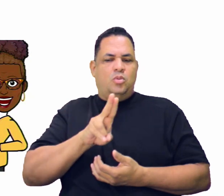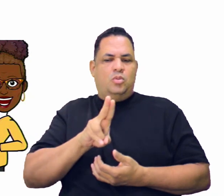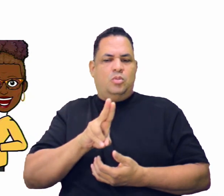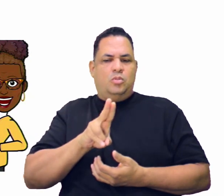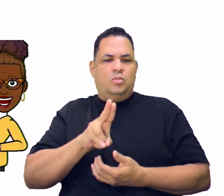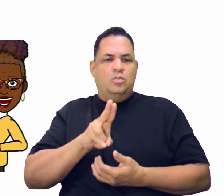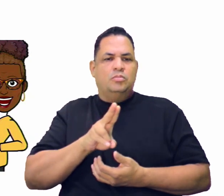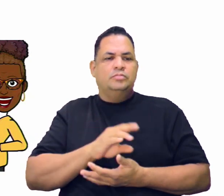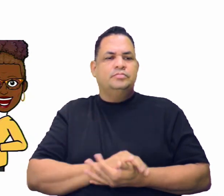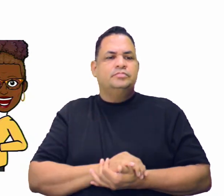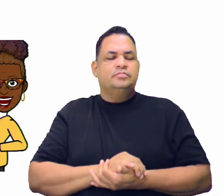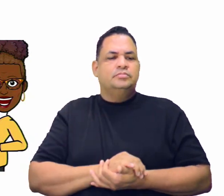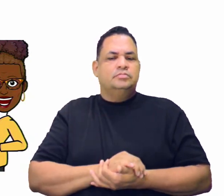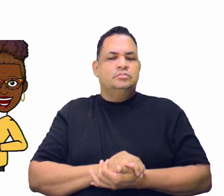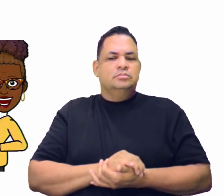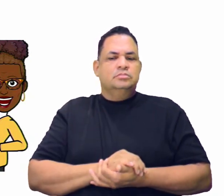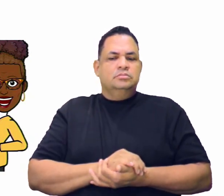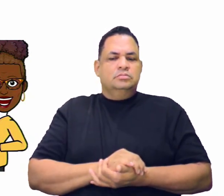U.